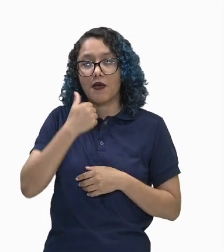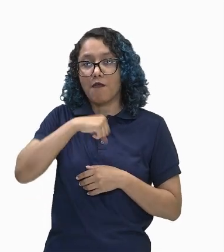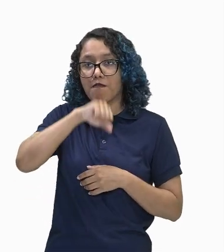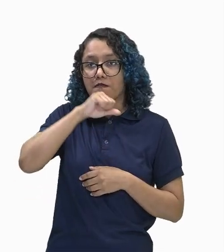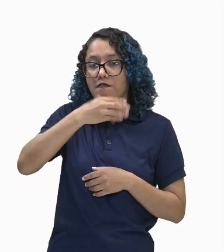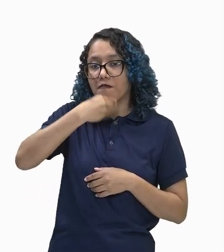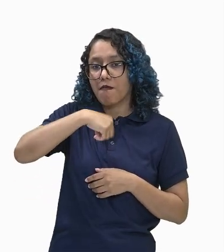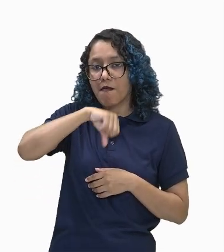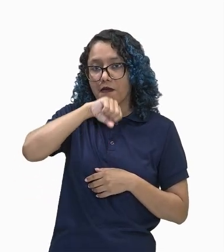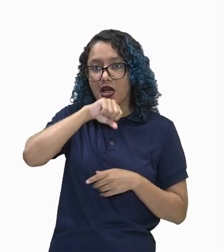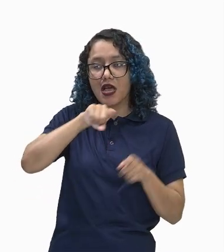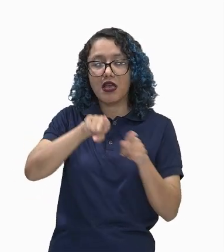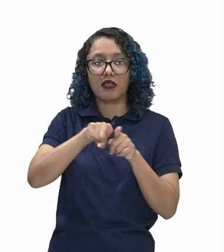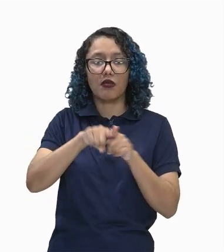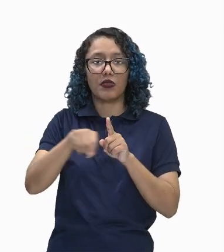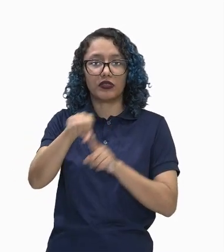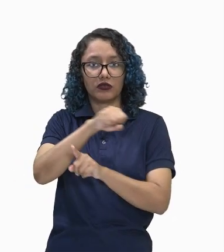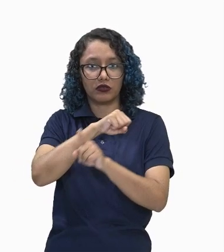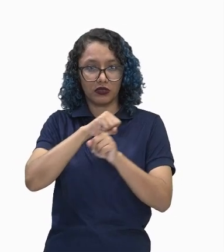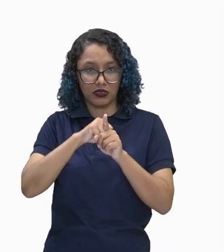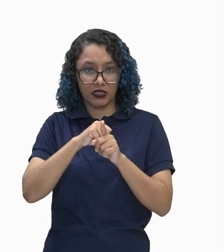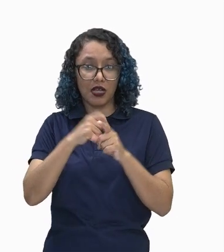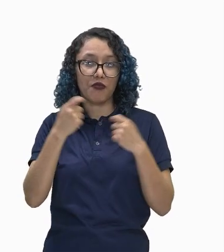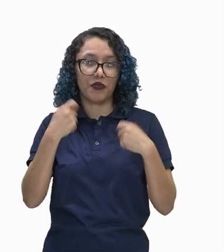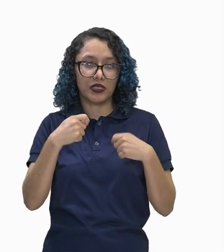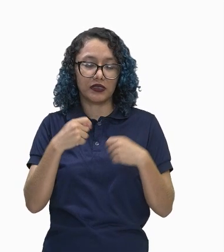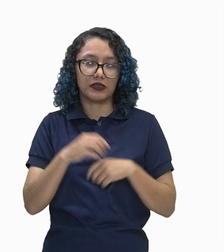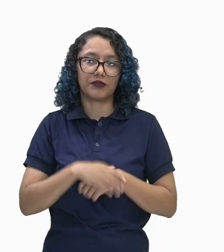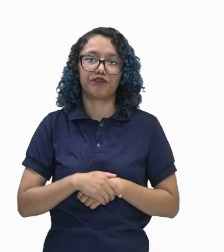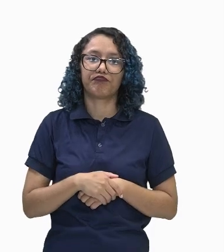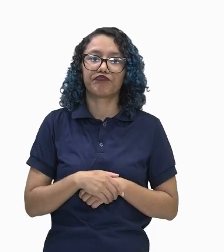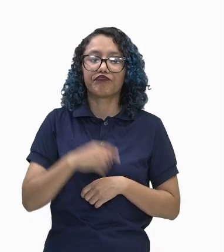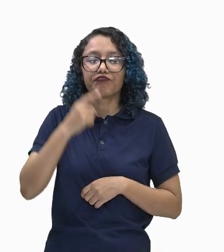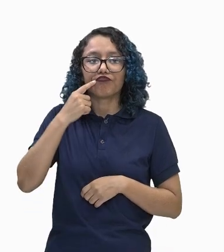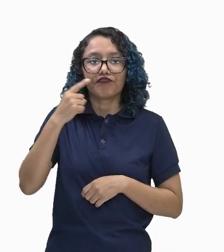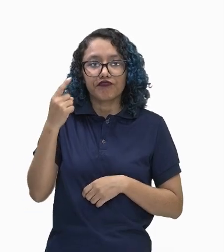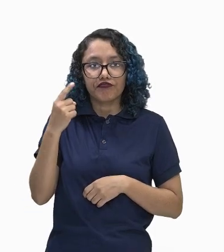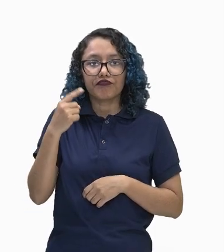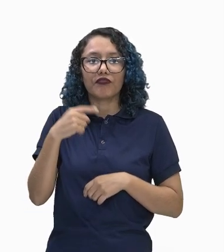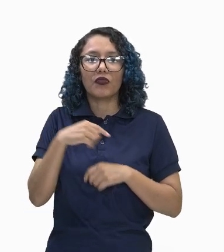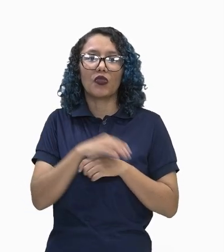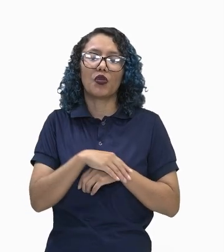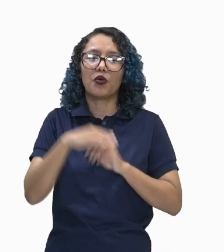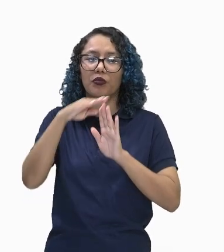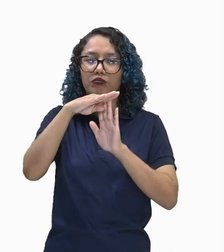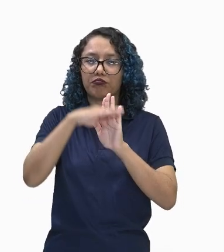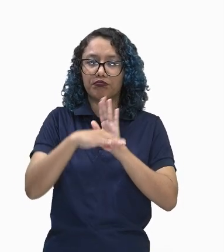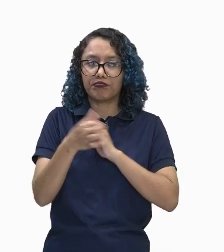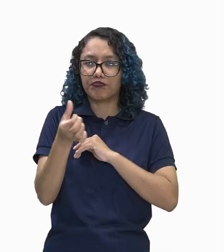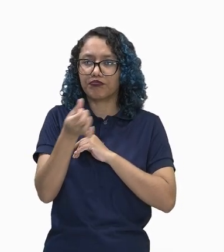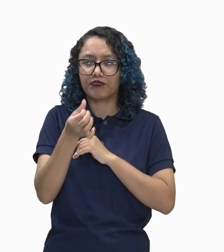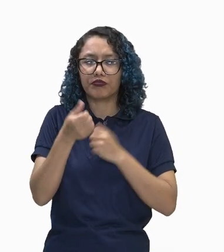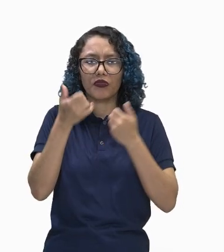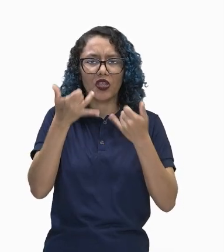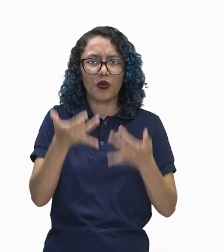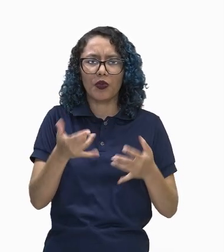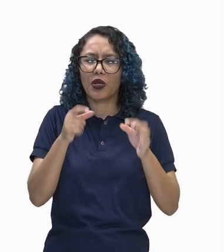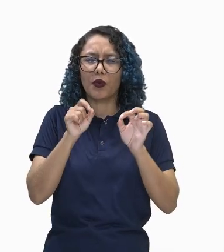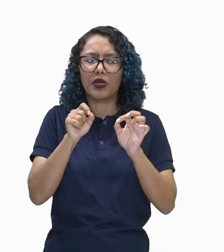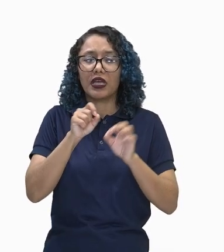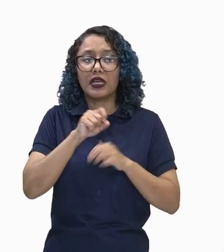sociedade. Princípio 6º. O que é que diz o princípio 6º? A